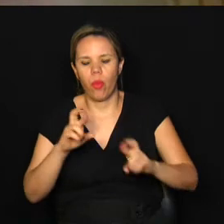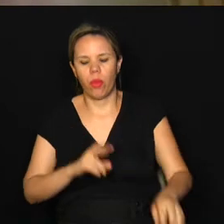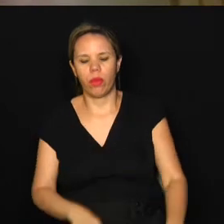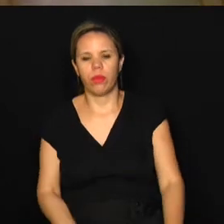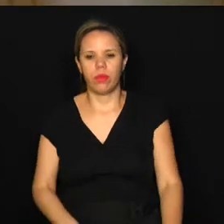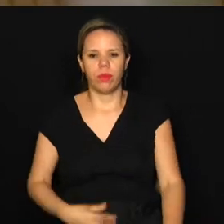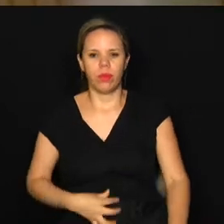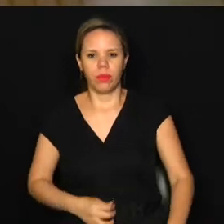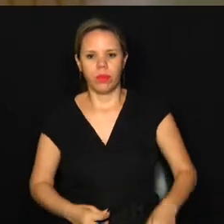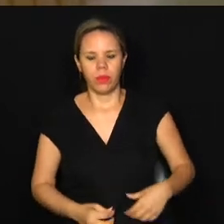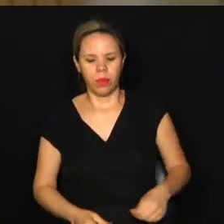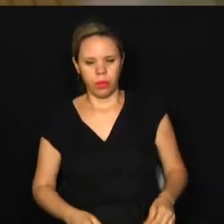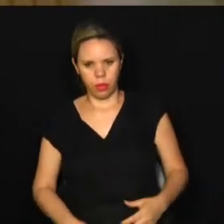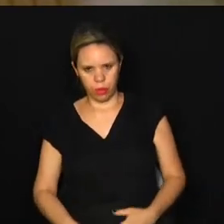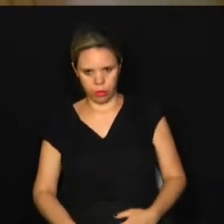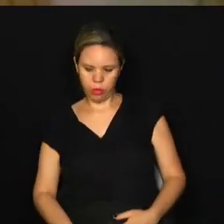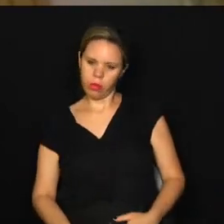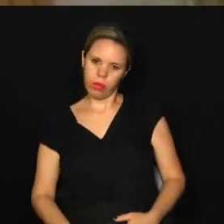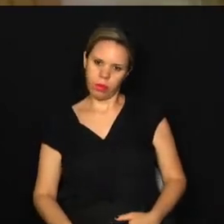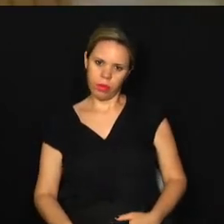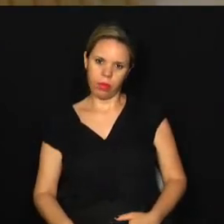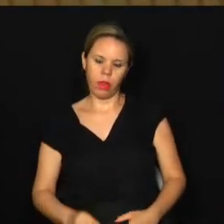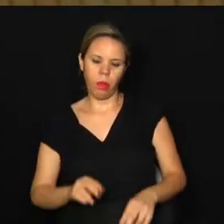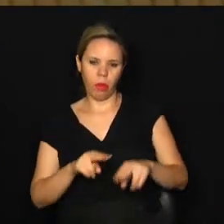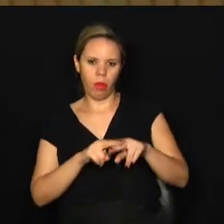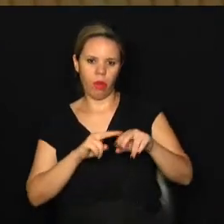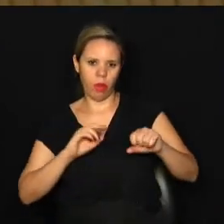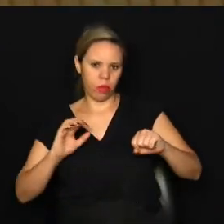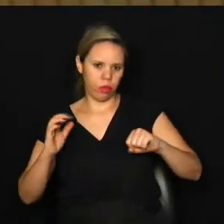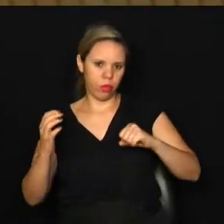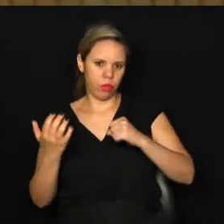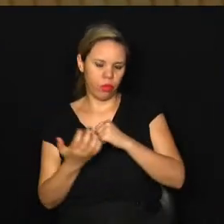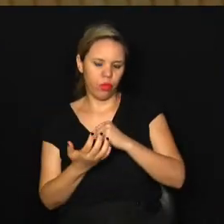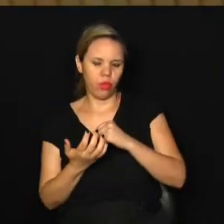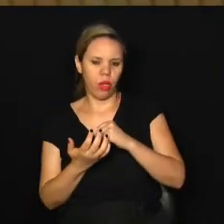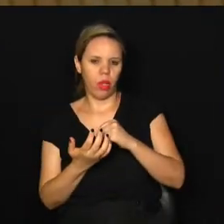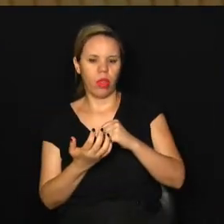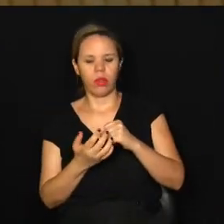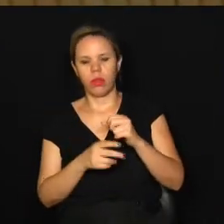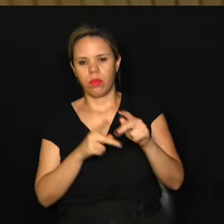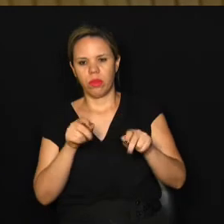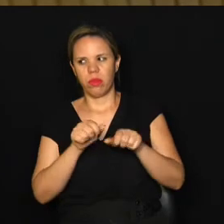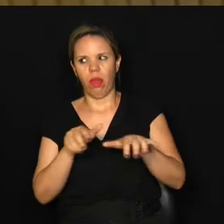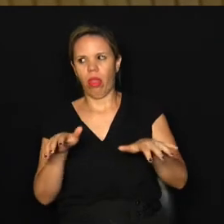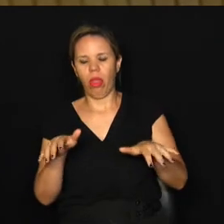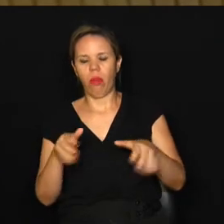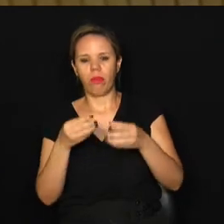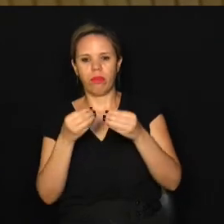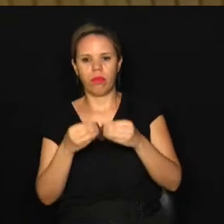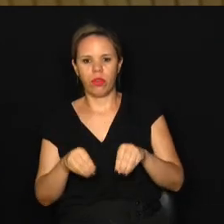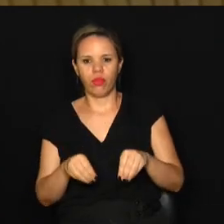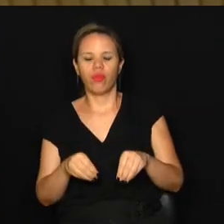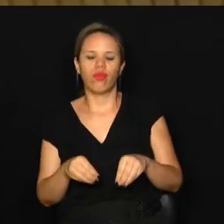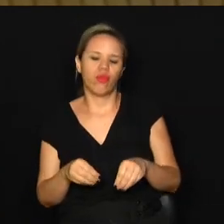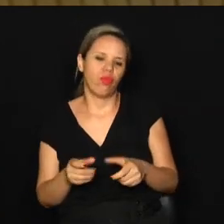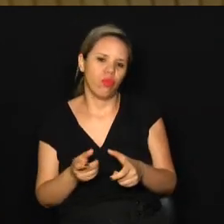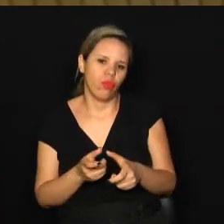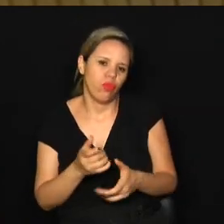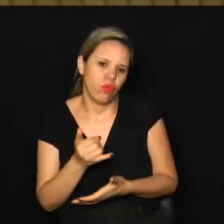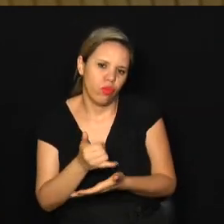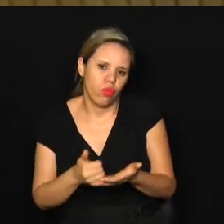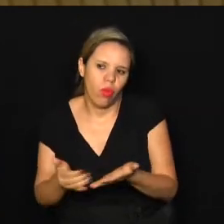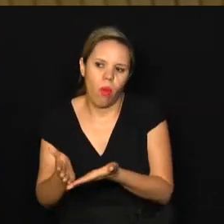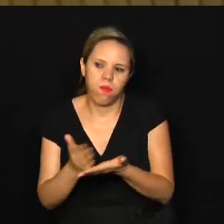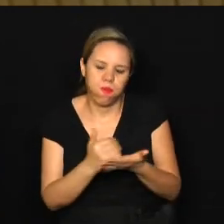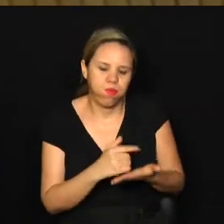a pandemia, por conta do coronavírus, ela prejudicou a receita própria, houve um